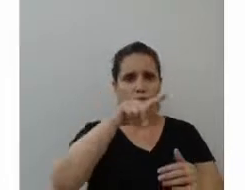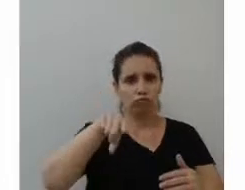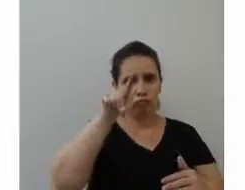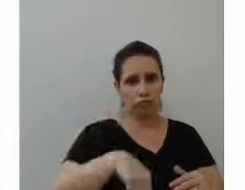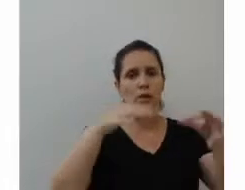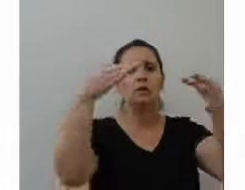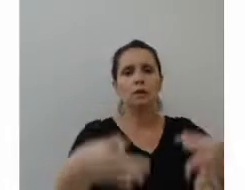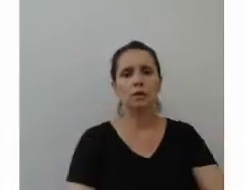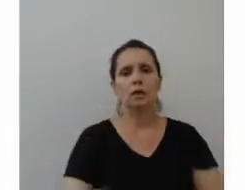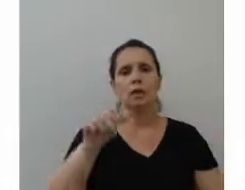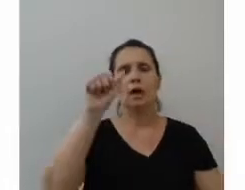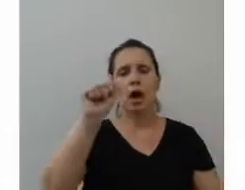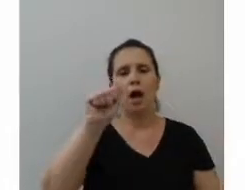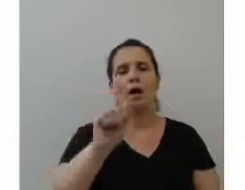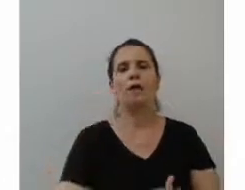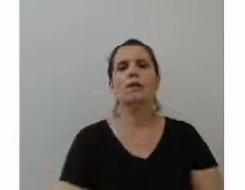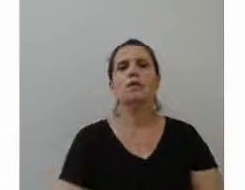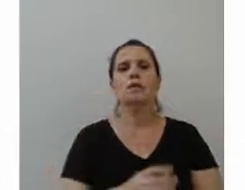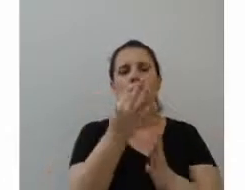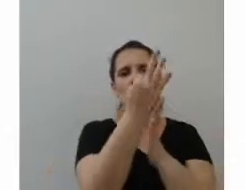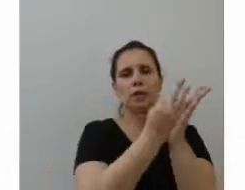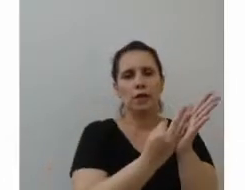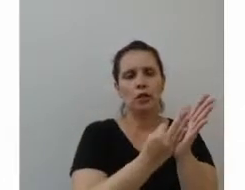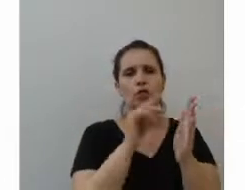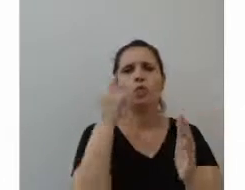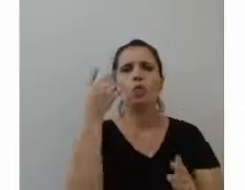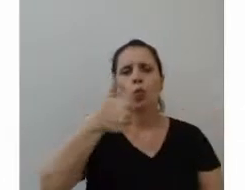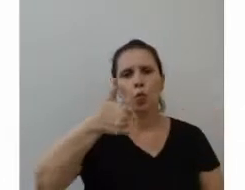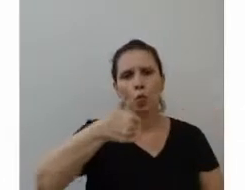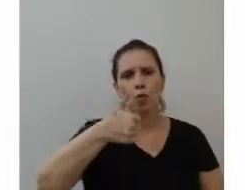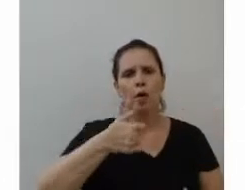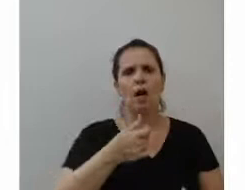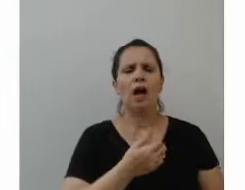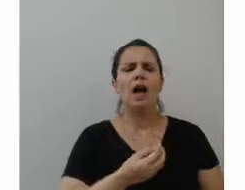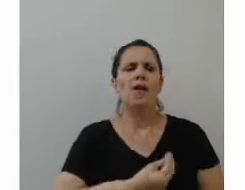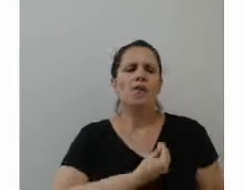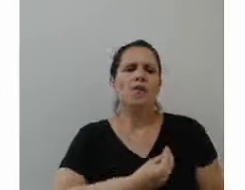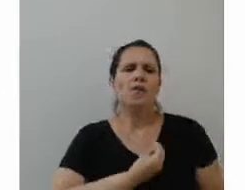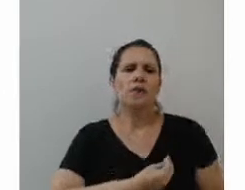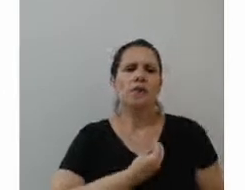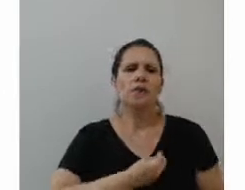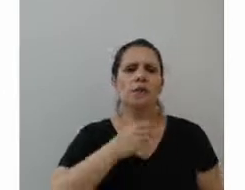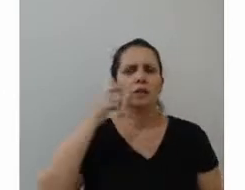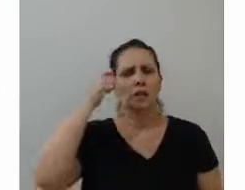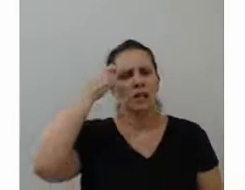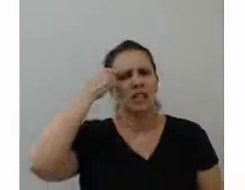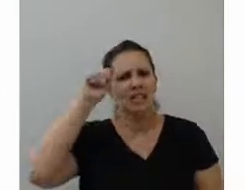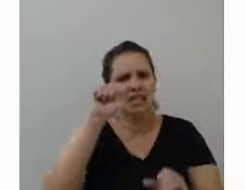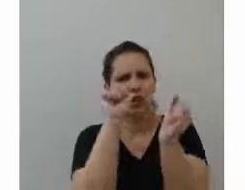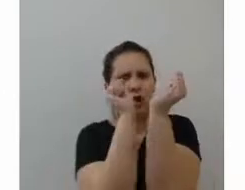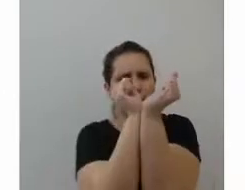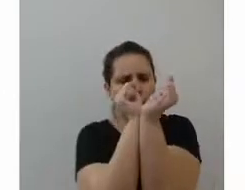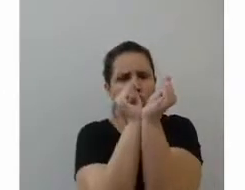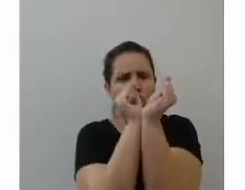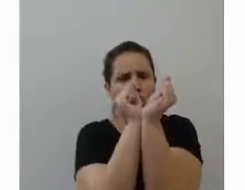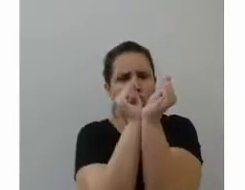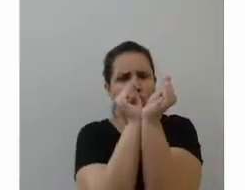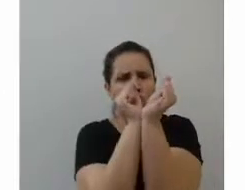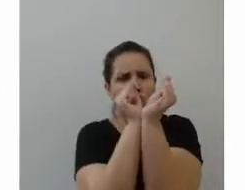correta. Letra A eu tenho aí. O texto 1 revela a vida dos escravos na senzala e é representativo